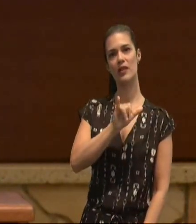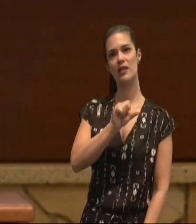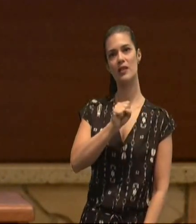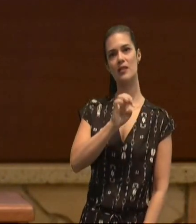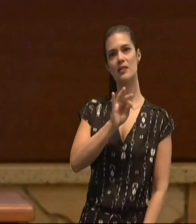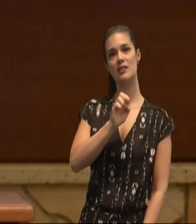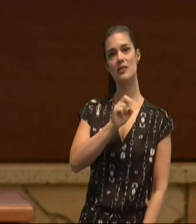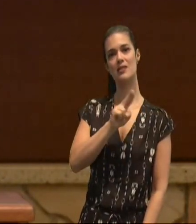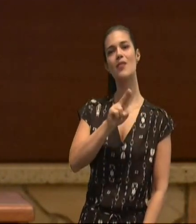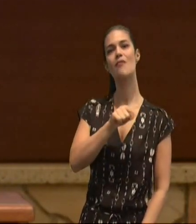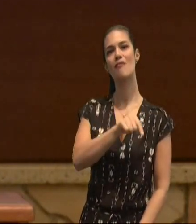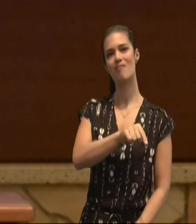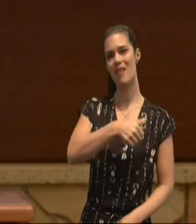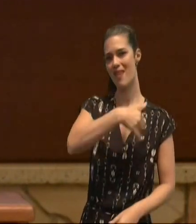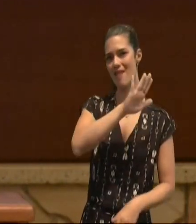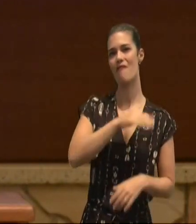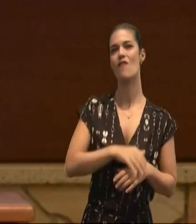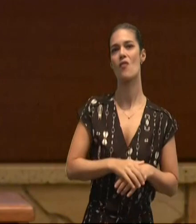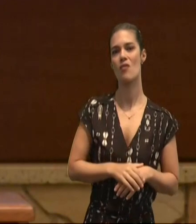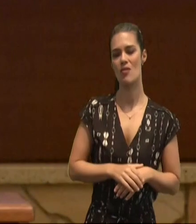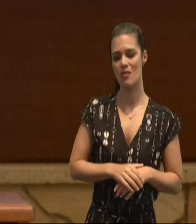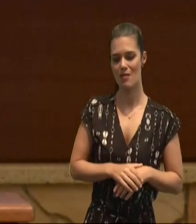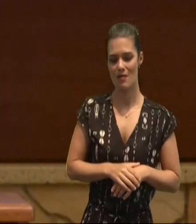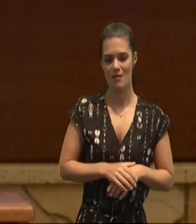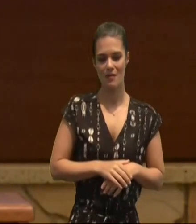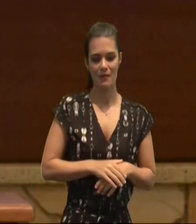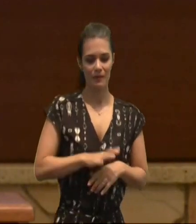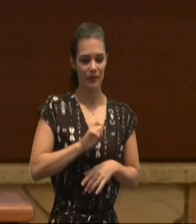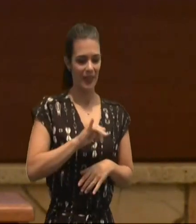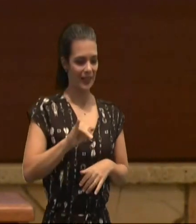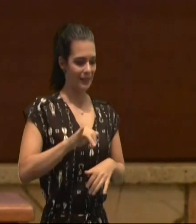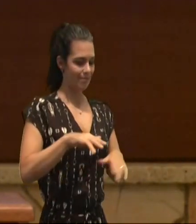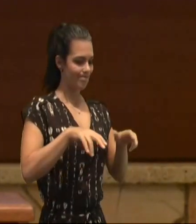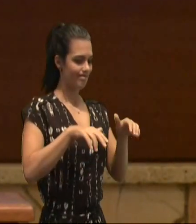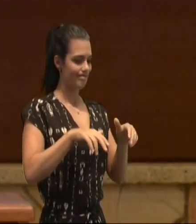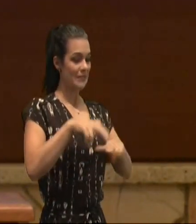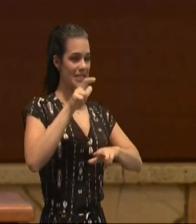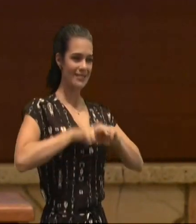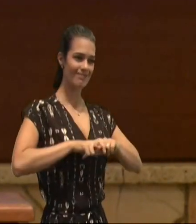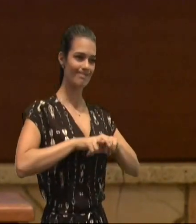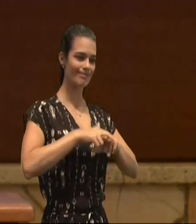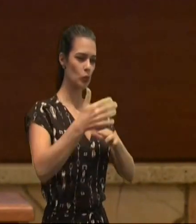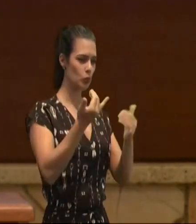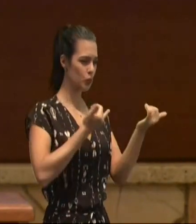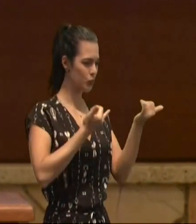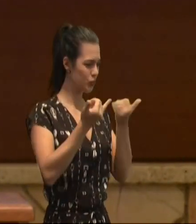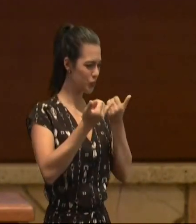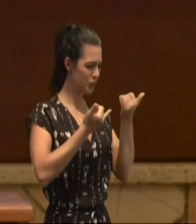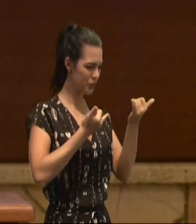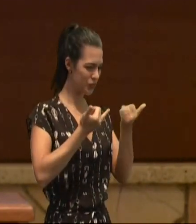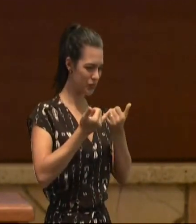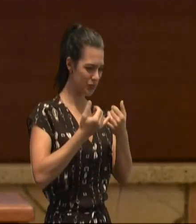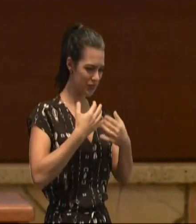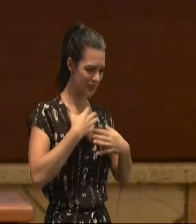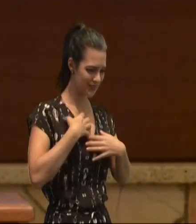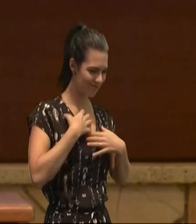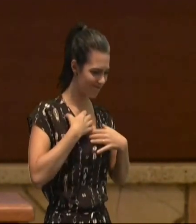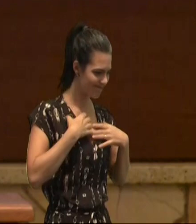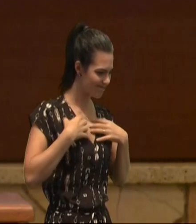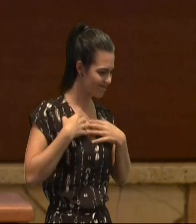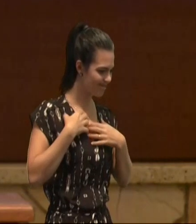Eli então, assentado naquela cadeira, apreensivo, recebendo aquela notícia trágica, o povo ao